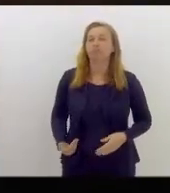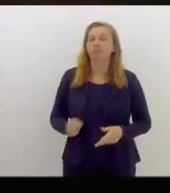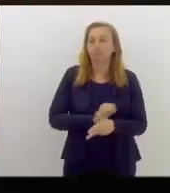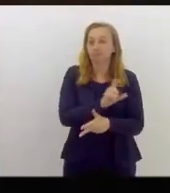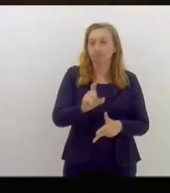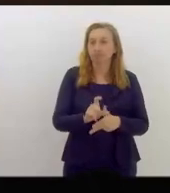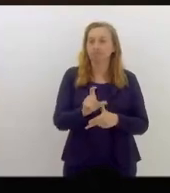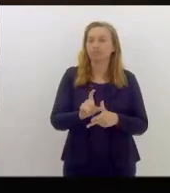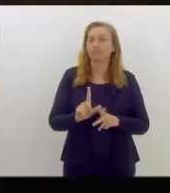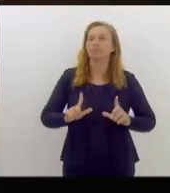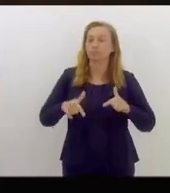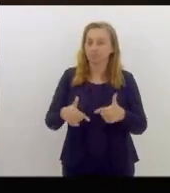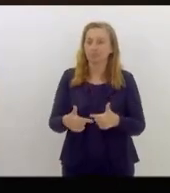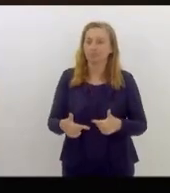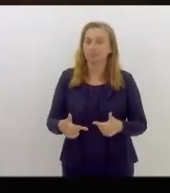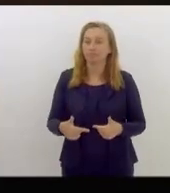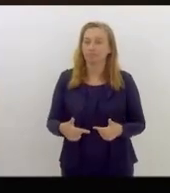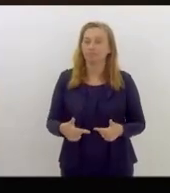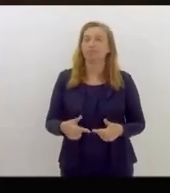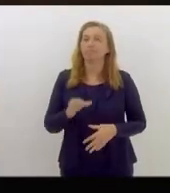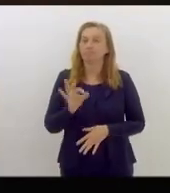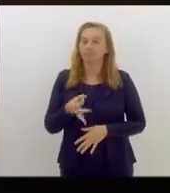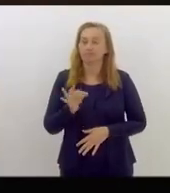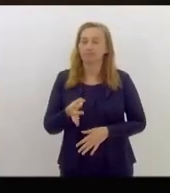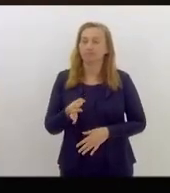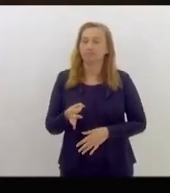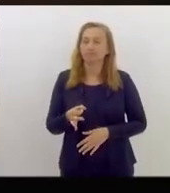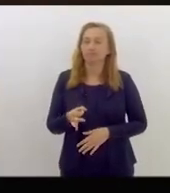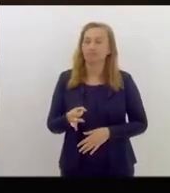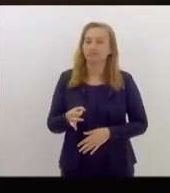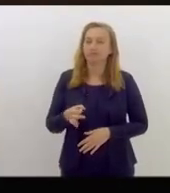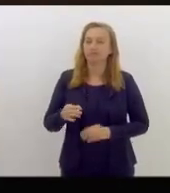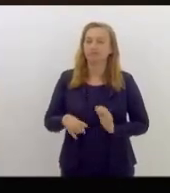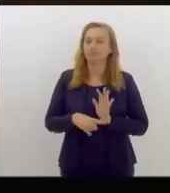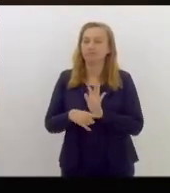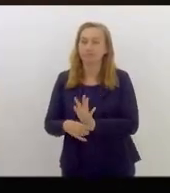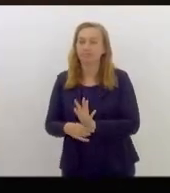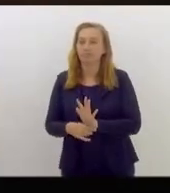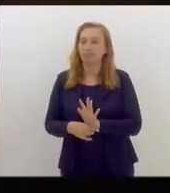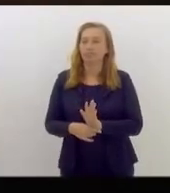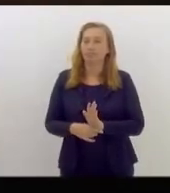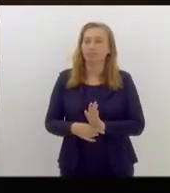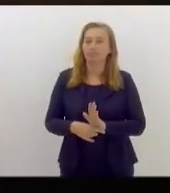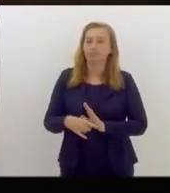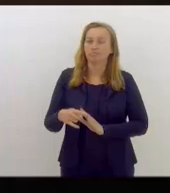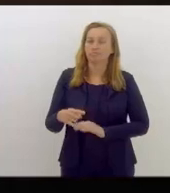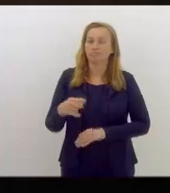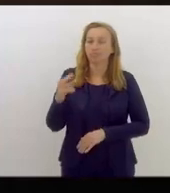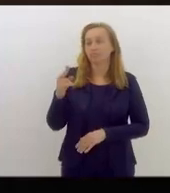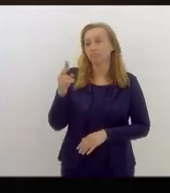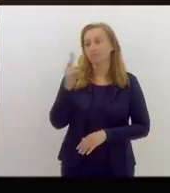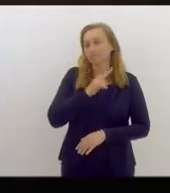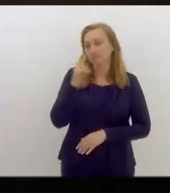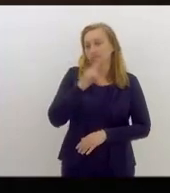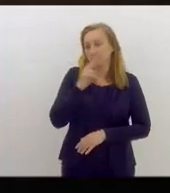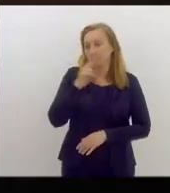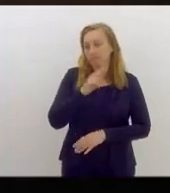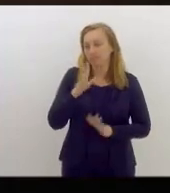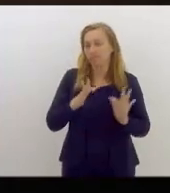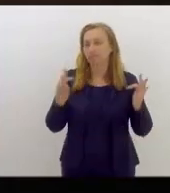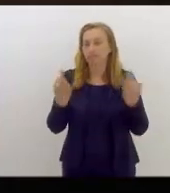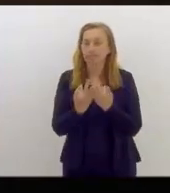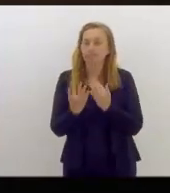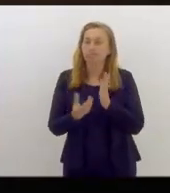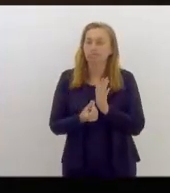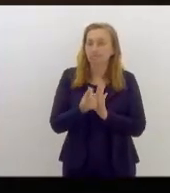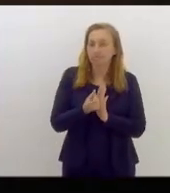deve tomar pé disso e garantir, inclusive, que o auxílio emergencial, presidente, chegue para essas famílias ainda nesse ano,